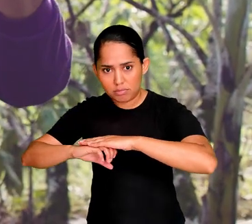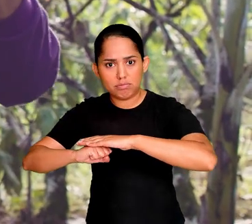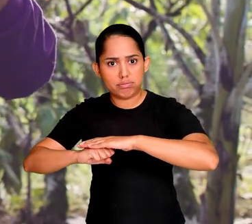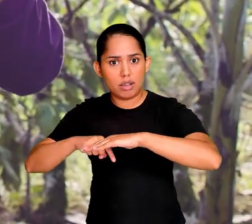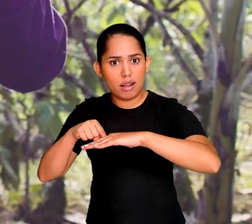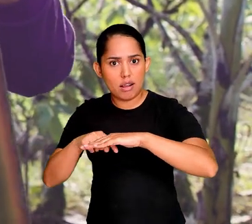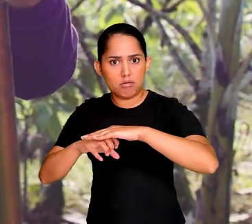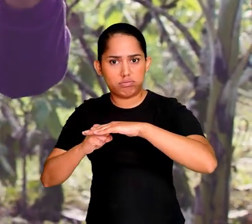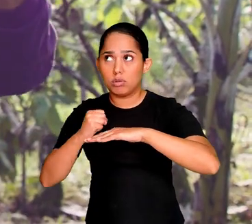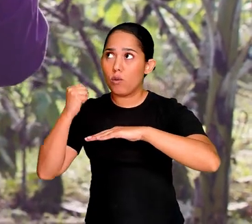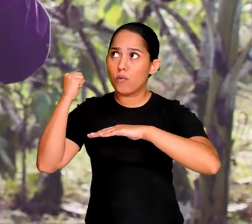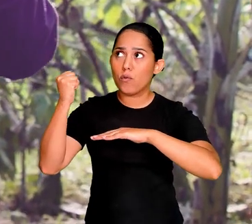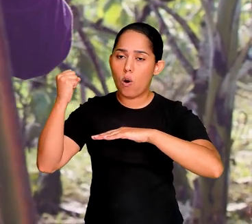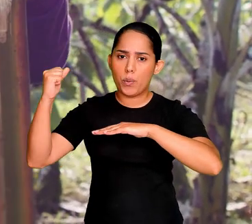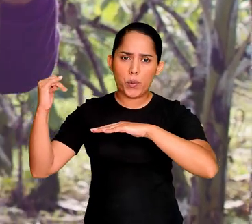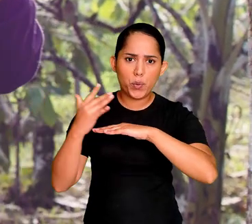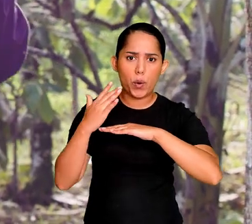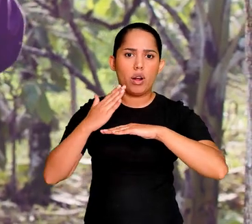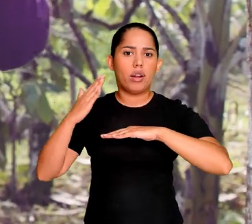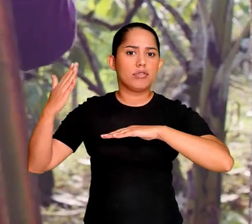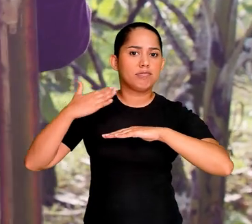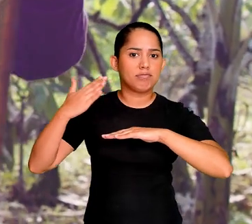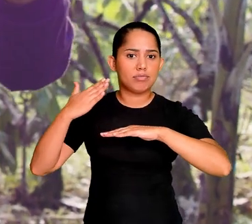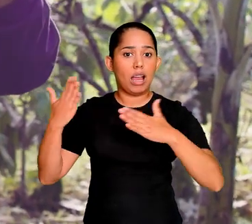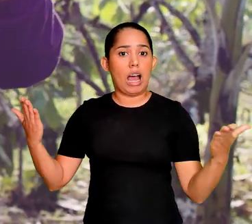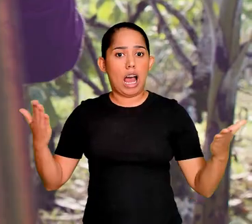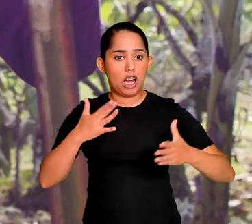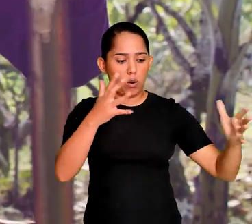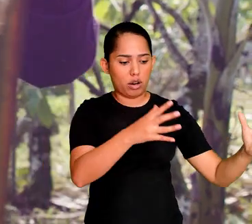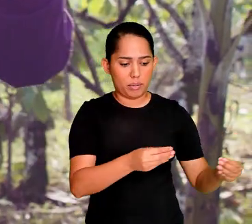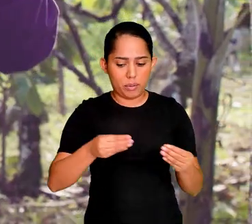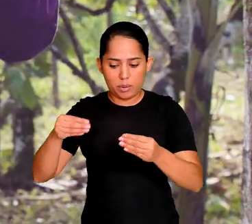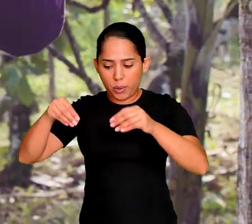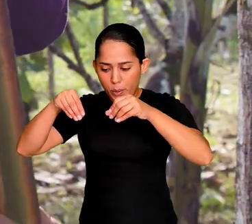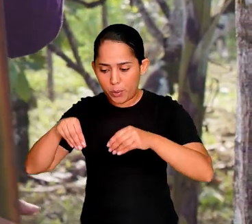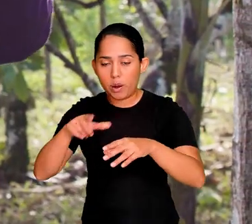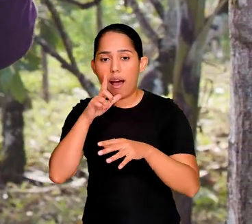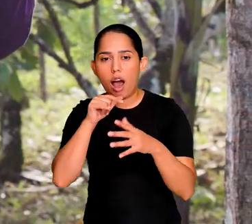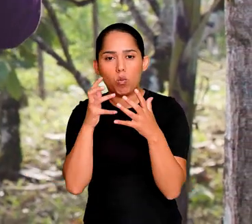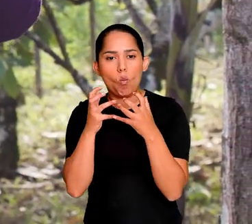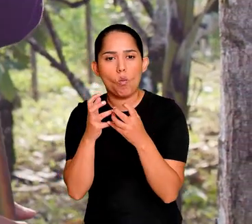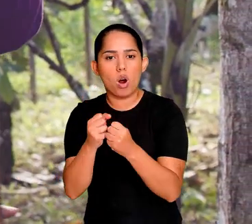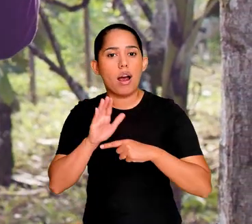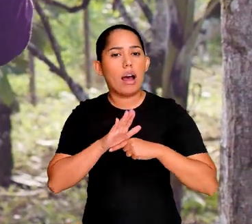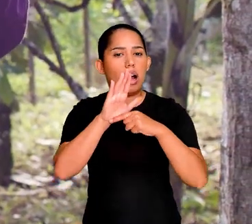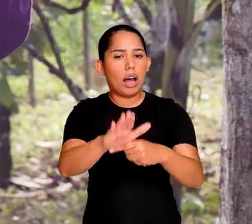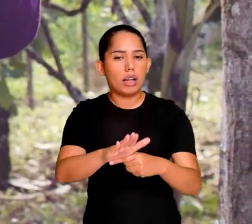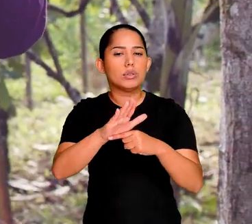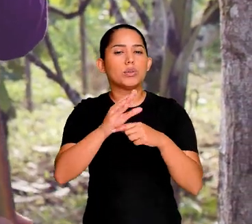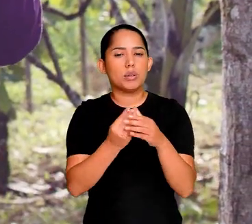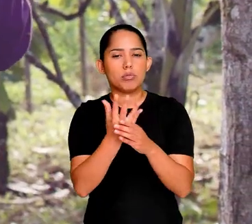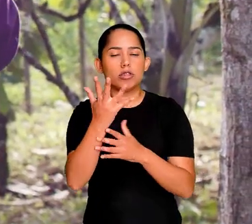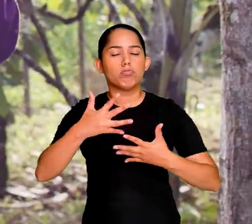terra, concentrando forças do verão, forças de calor, ele agora está sendo impregnado na água e vai